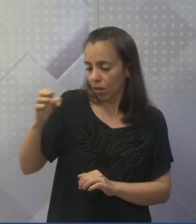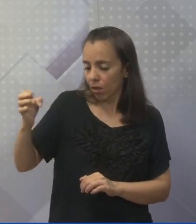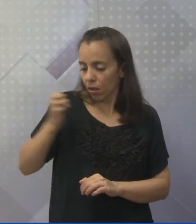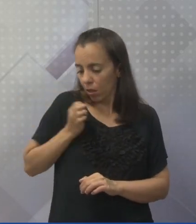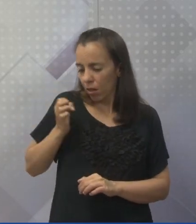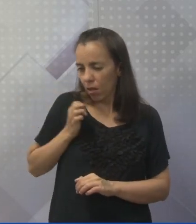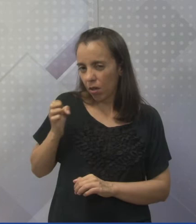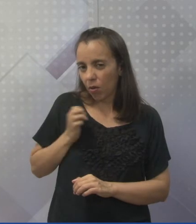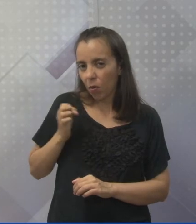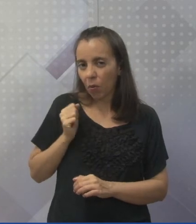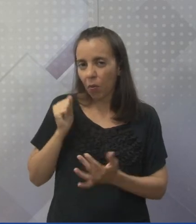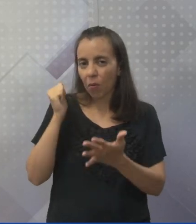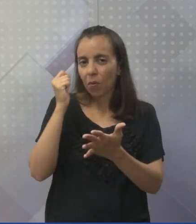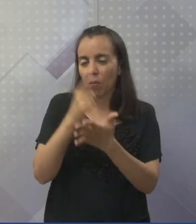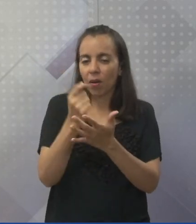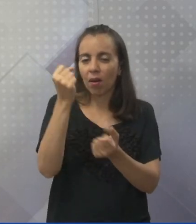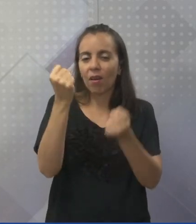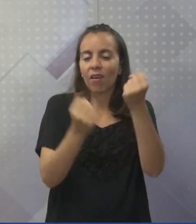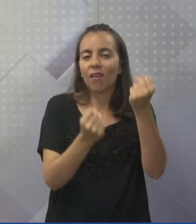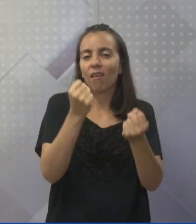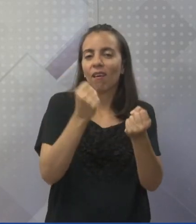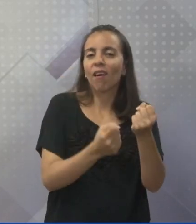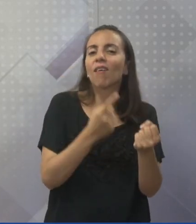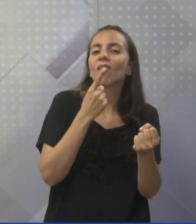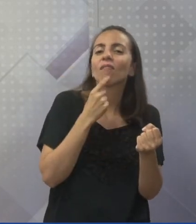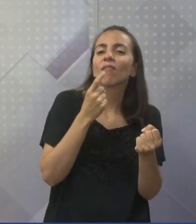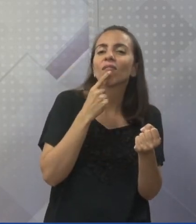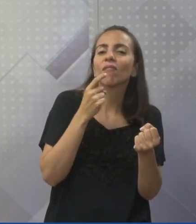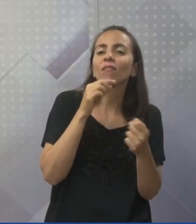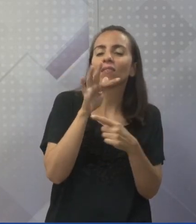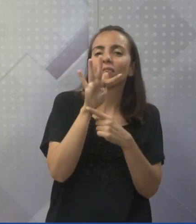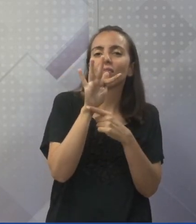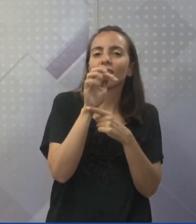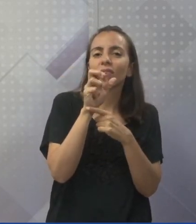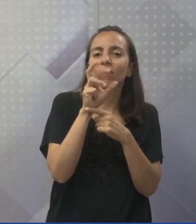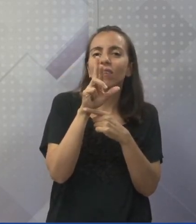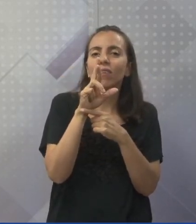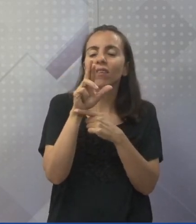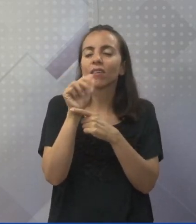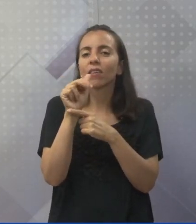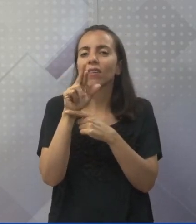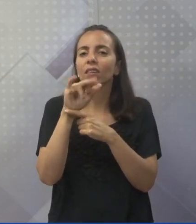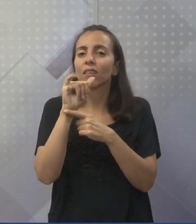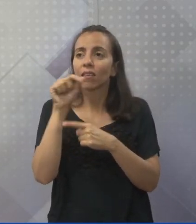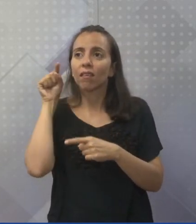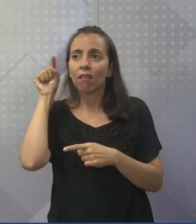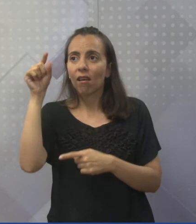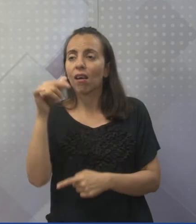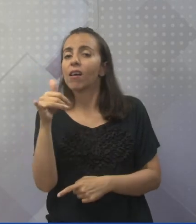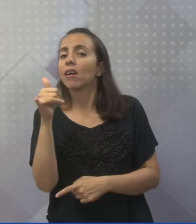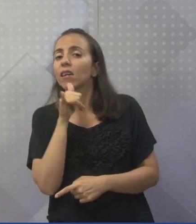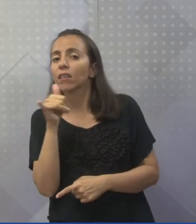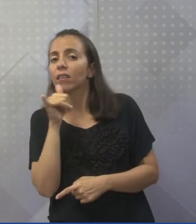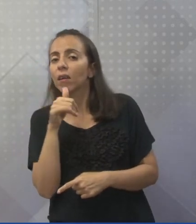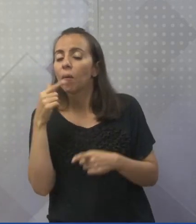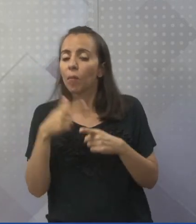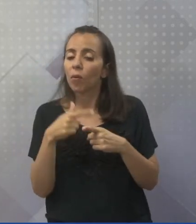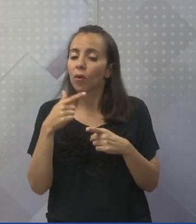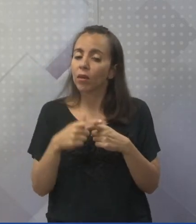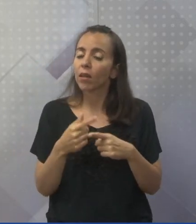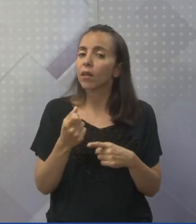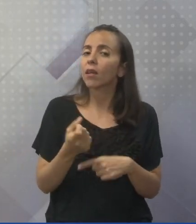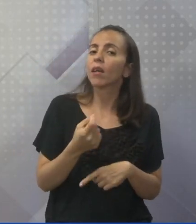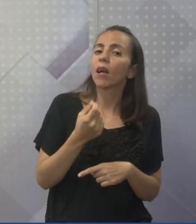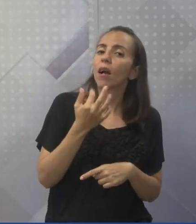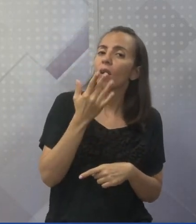compraria uma Ferrari vermelha na Itália. A Ferrari é o seguinte, pessoal. A Ferrari, a cor dela é o vermelho. Vermelho